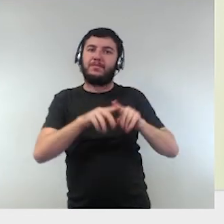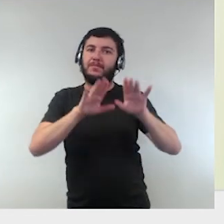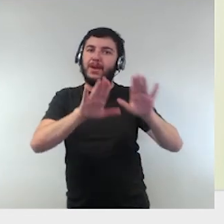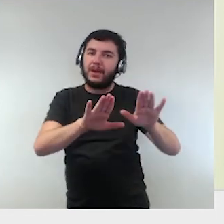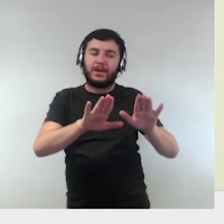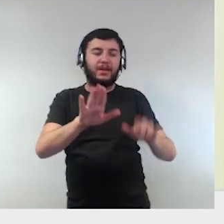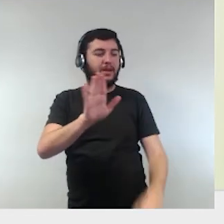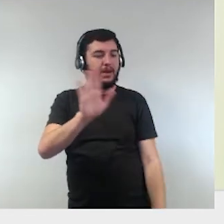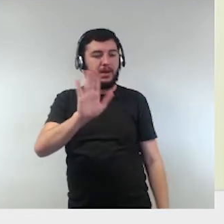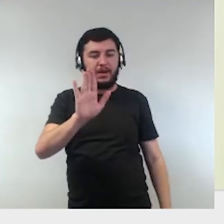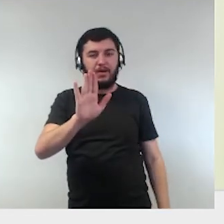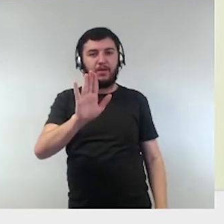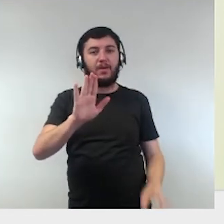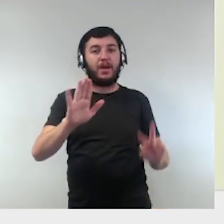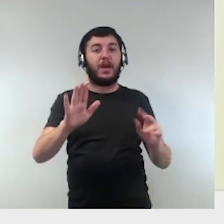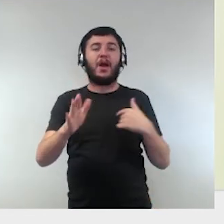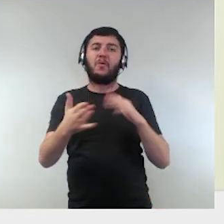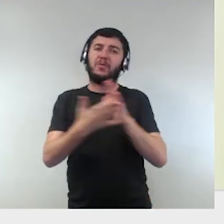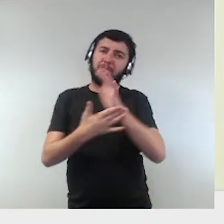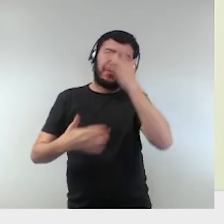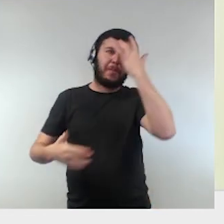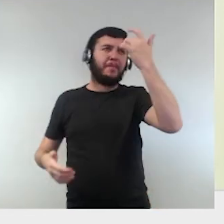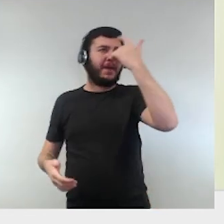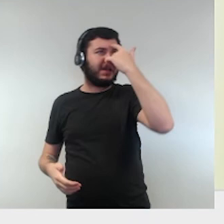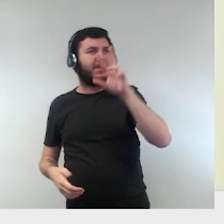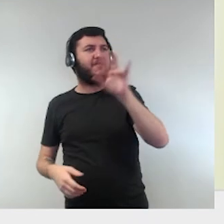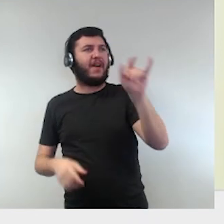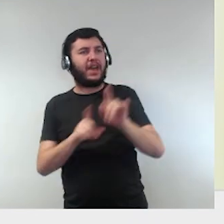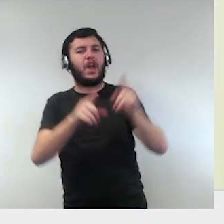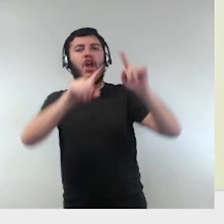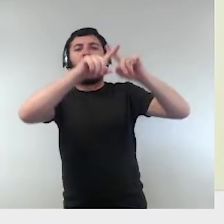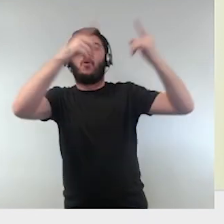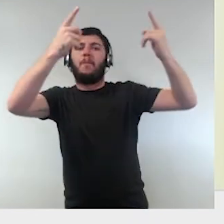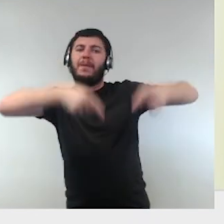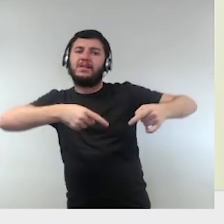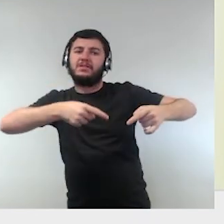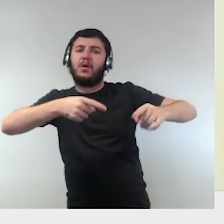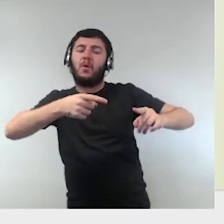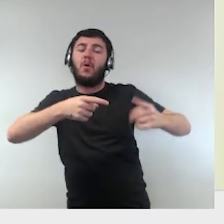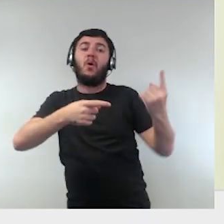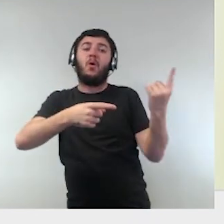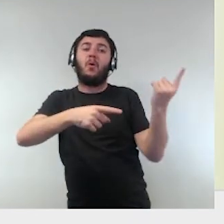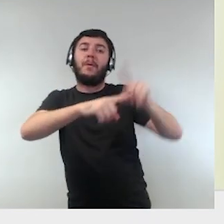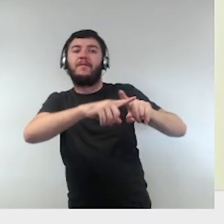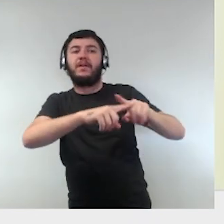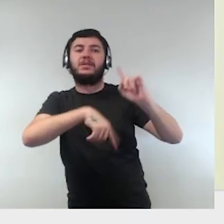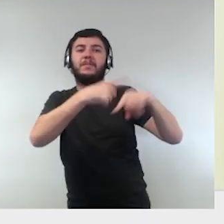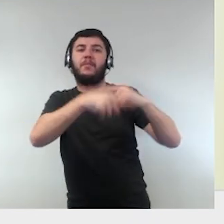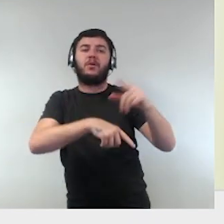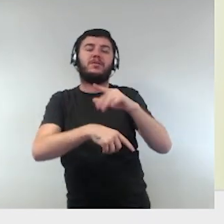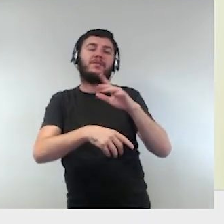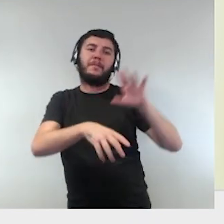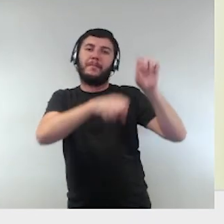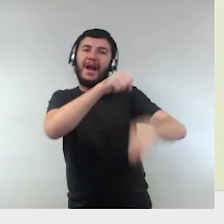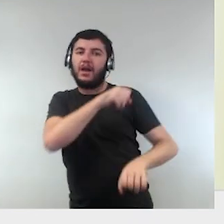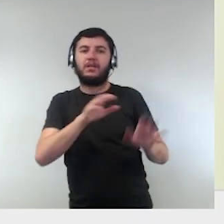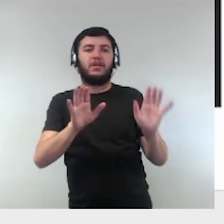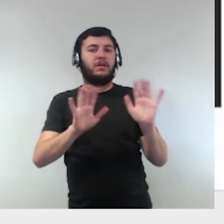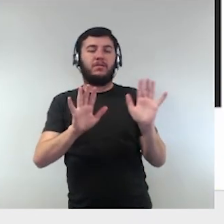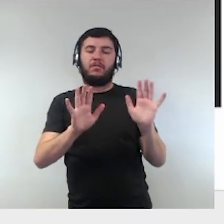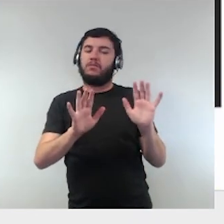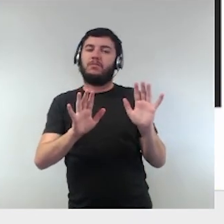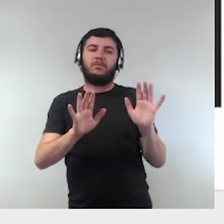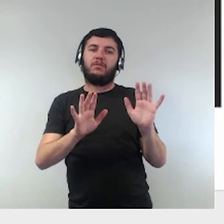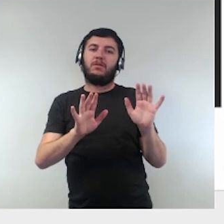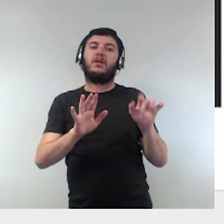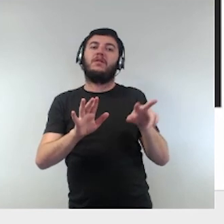compete uma única vez e daí vai para o abate. Então, eu queria também, outro dado interessante, e aí é